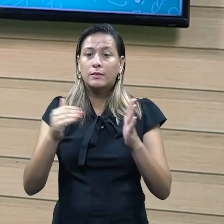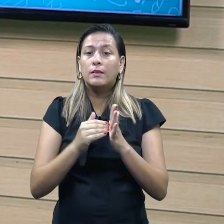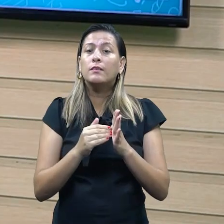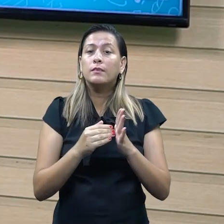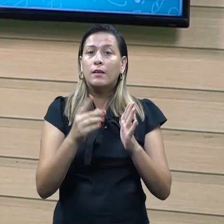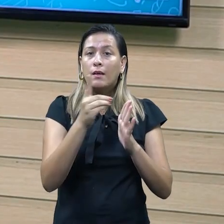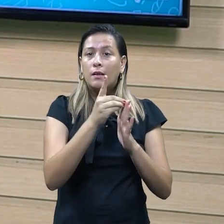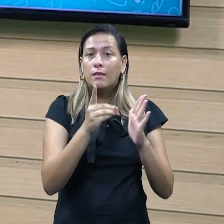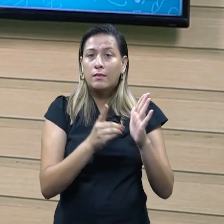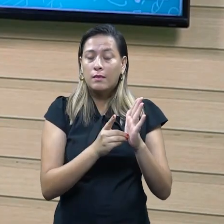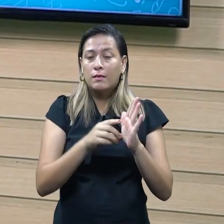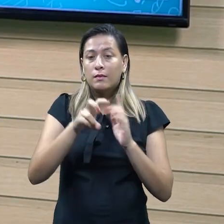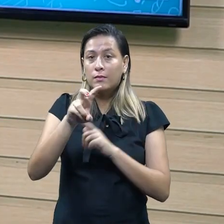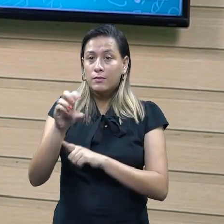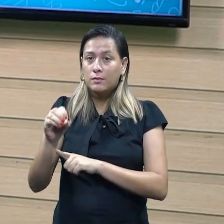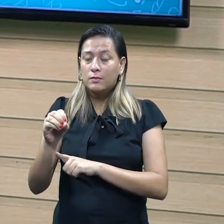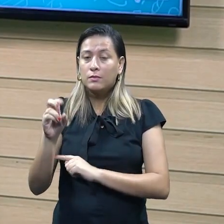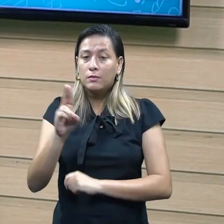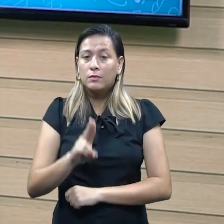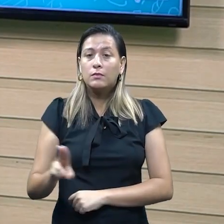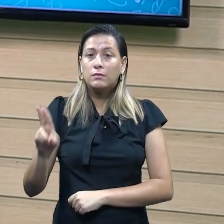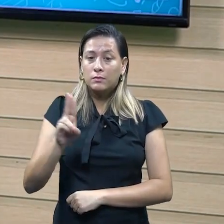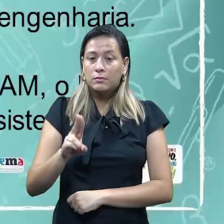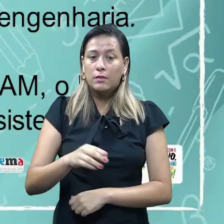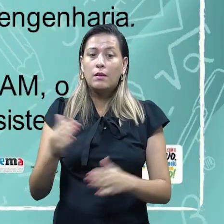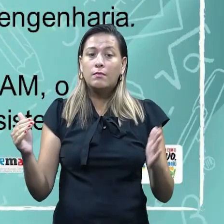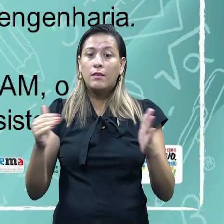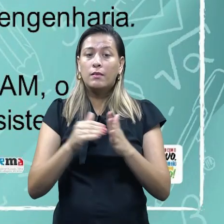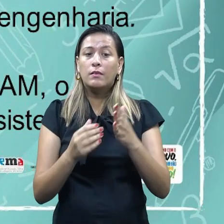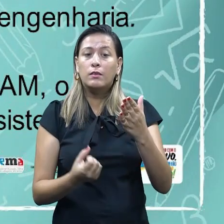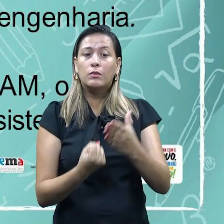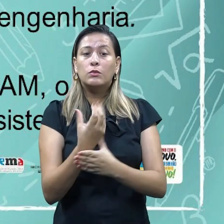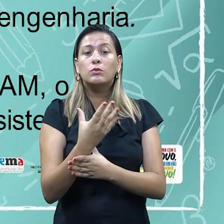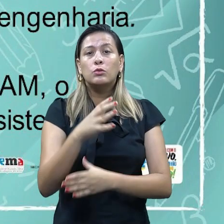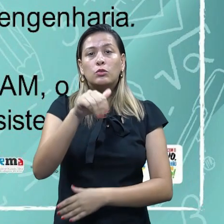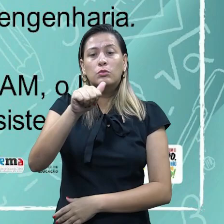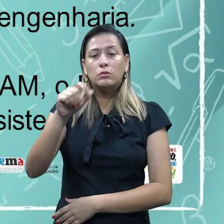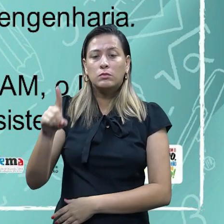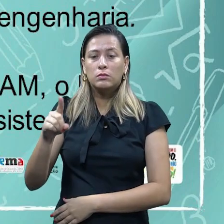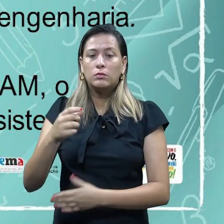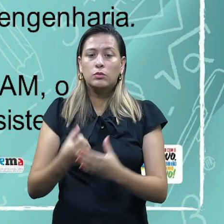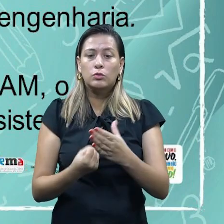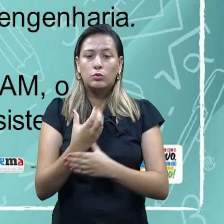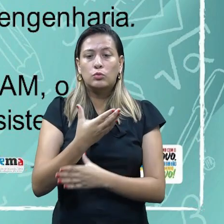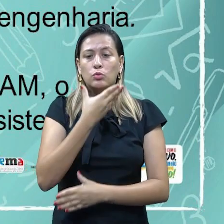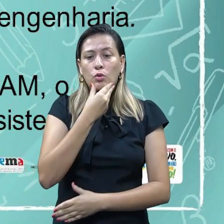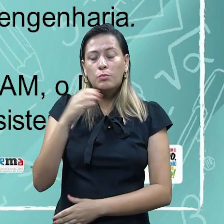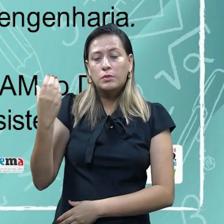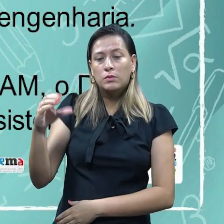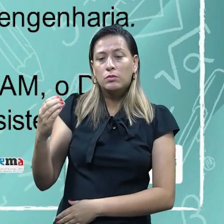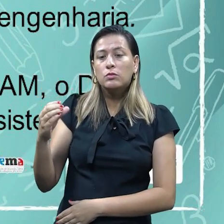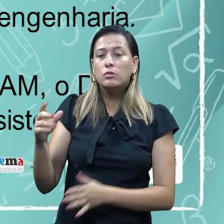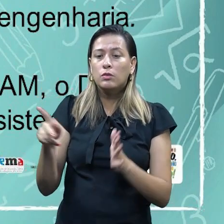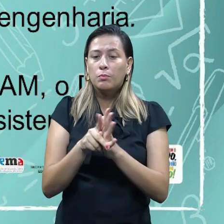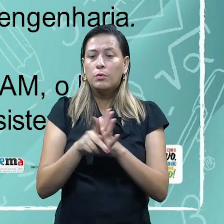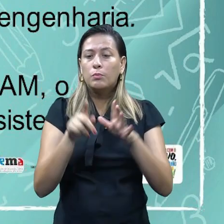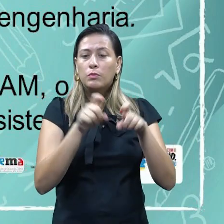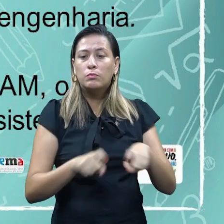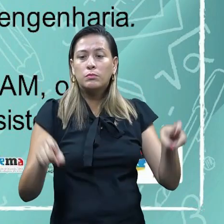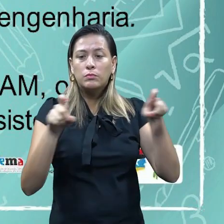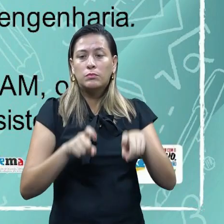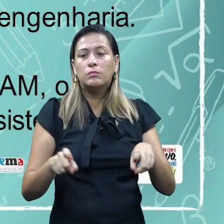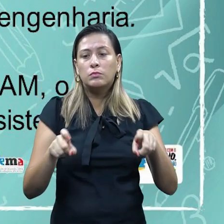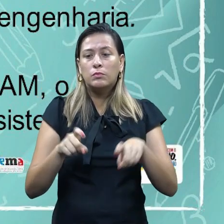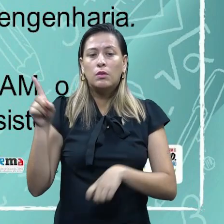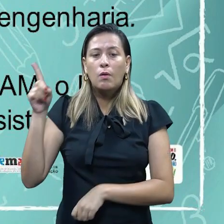de 50 se usava, até que surgiu o termo CAD, que foi criado pelo cientista da computação,